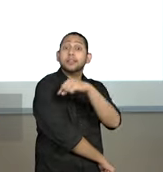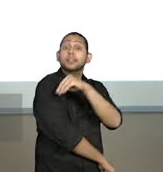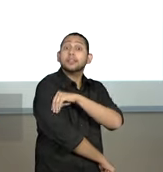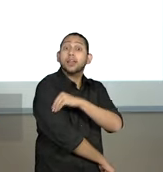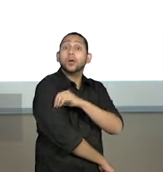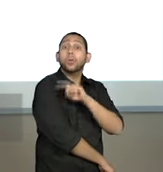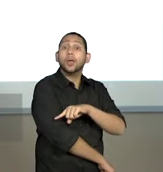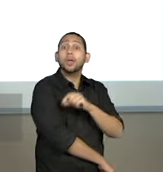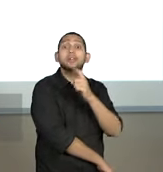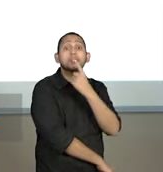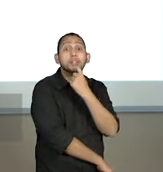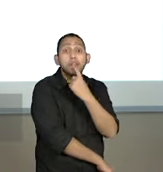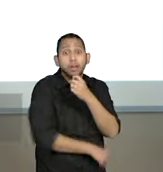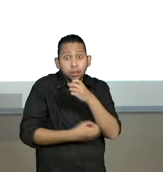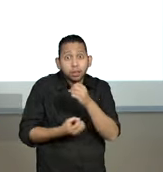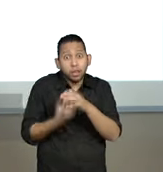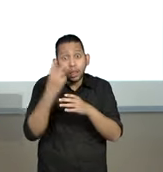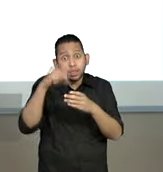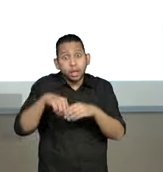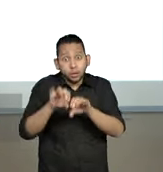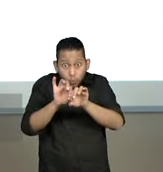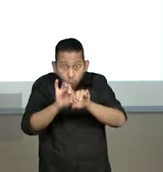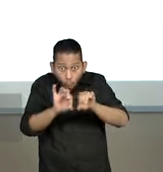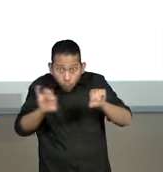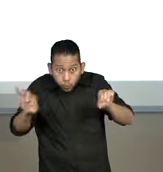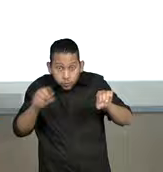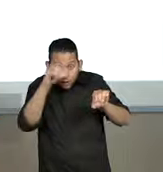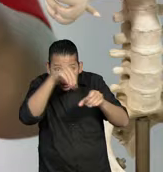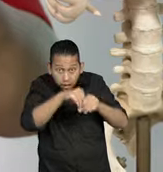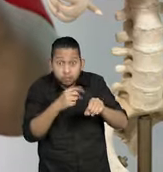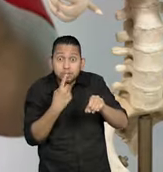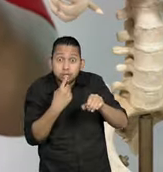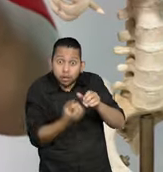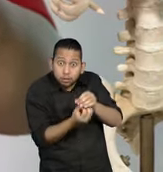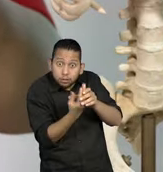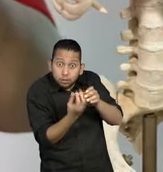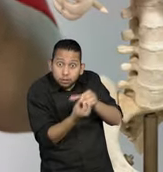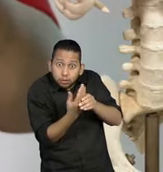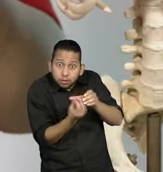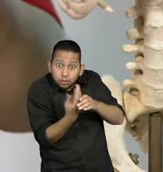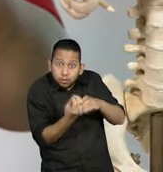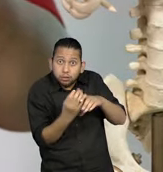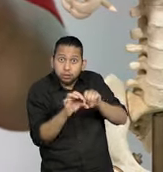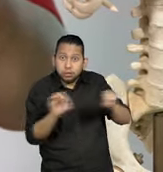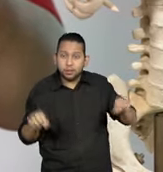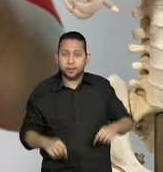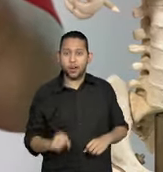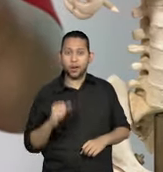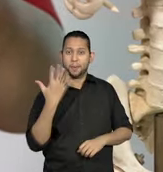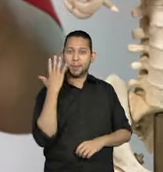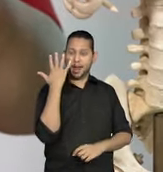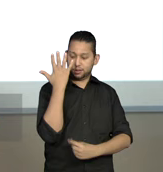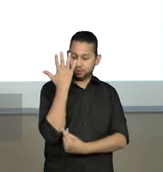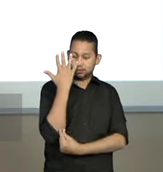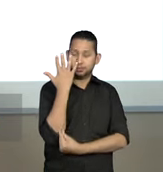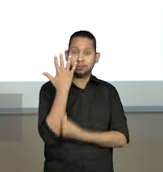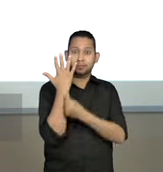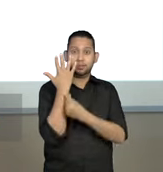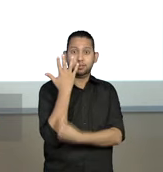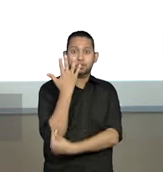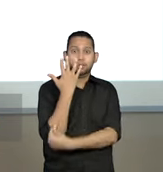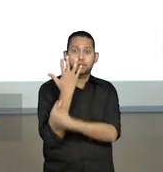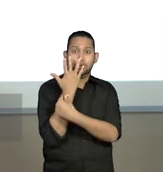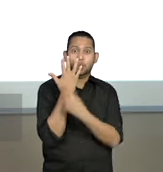células sanguíneas, certo? Aqui nós temos também, no braço, 2 outros